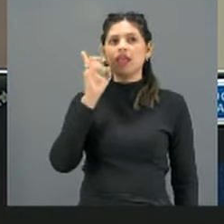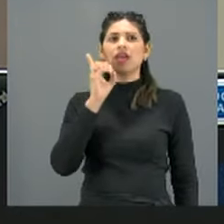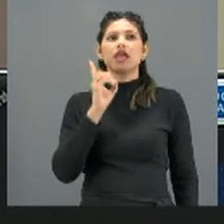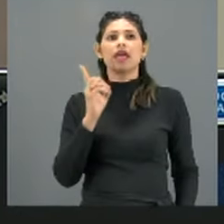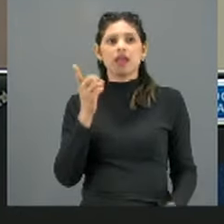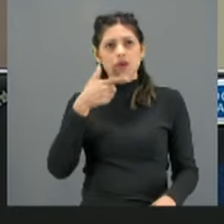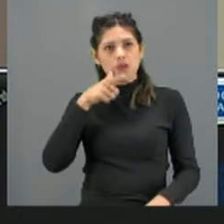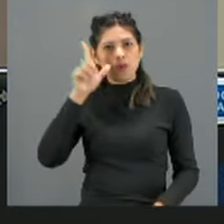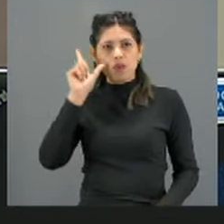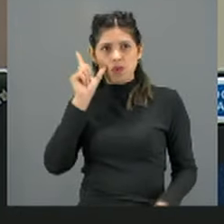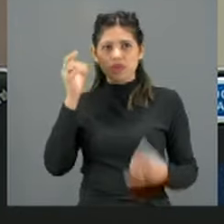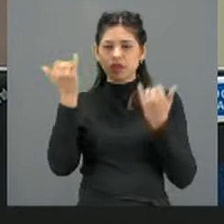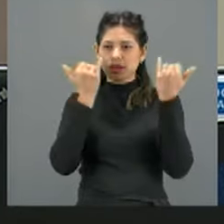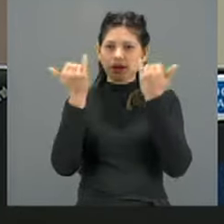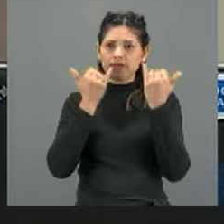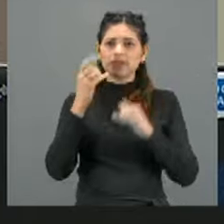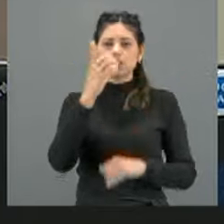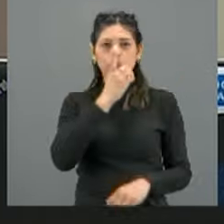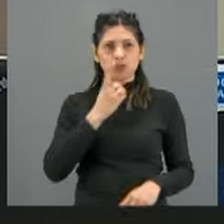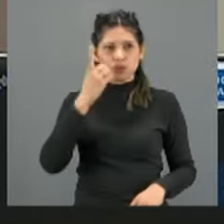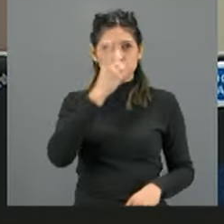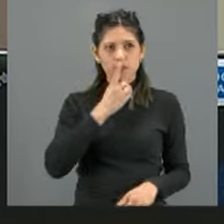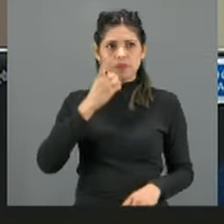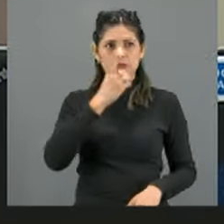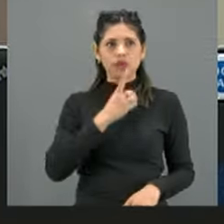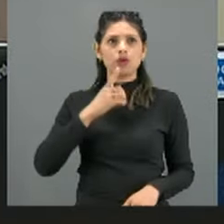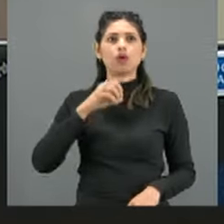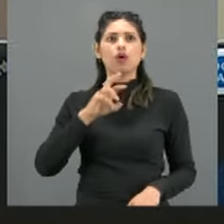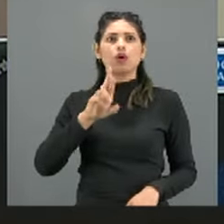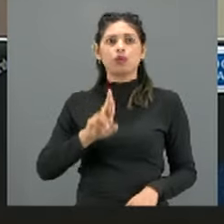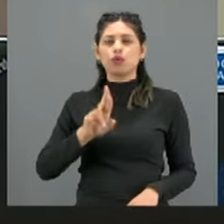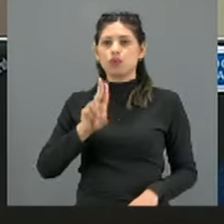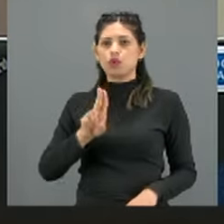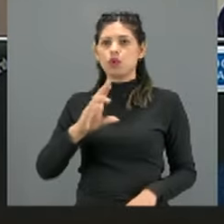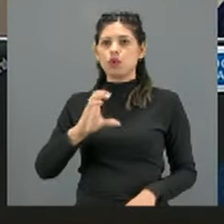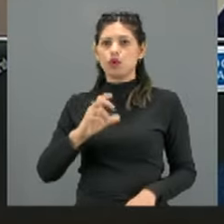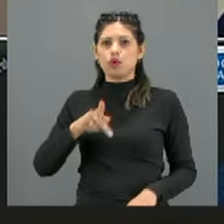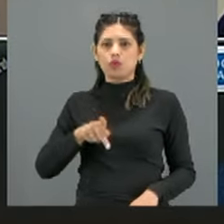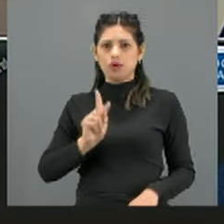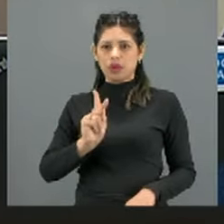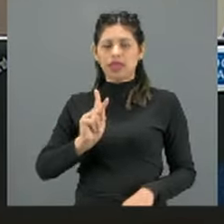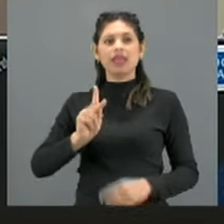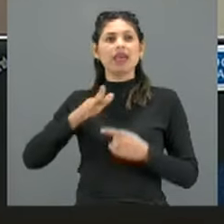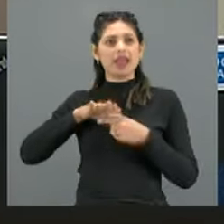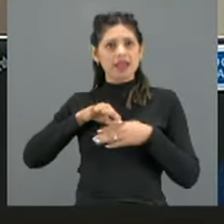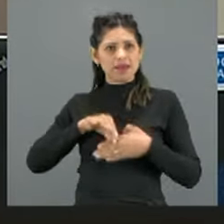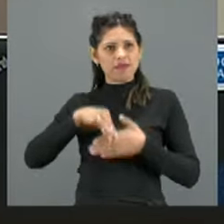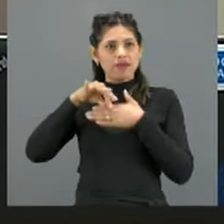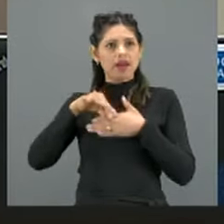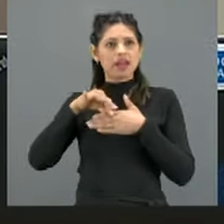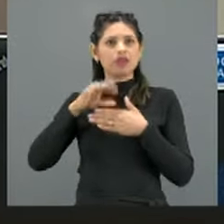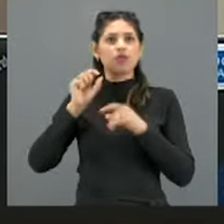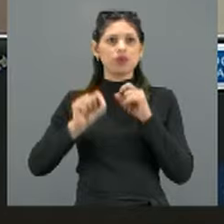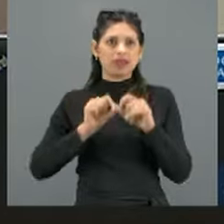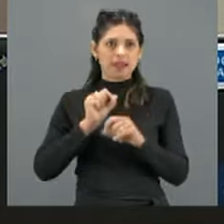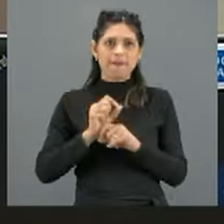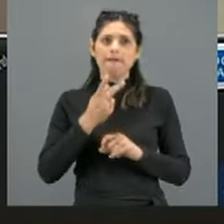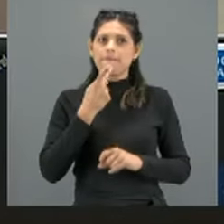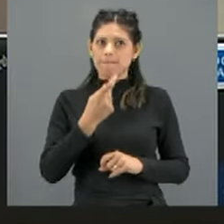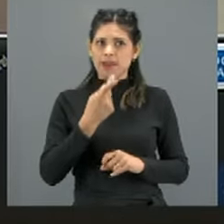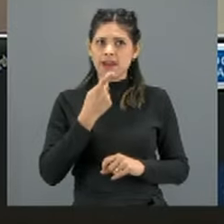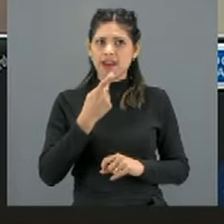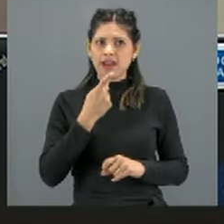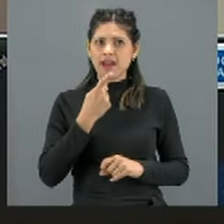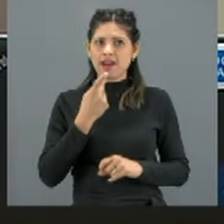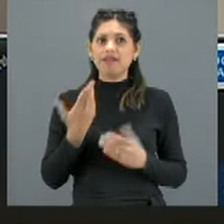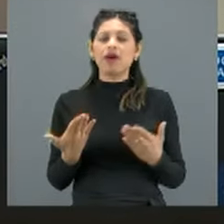assessoria pediu para acompanhar, porque ele estava anunciando previamente uma liderança que falava bem da Fundação